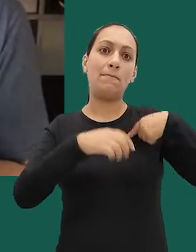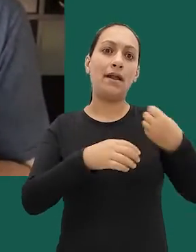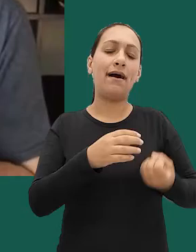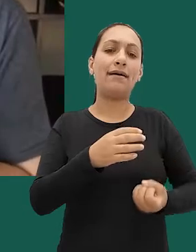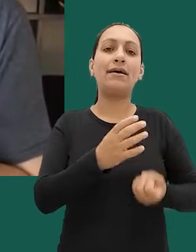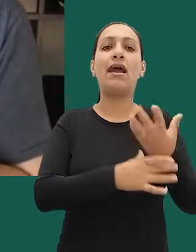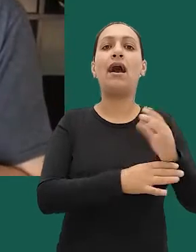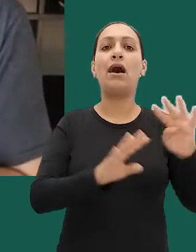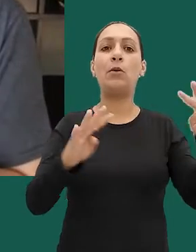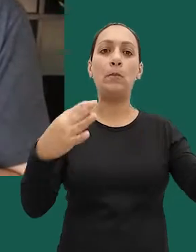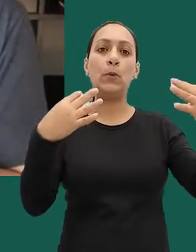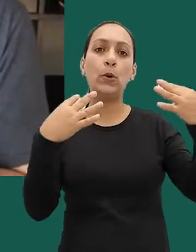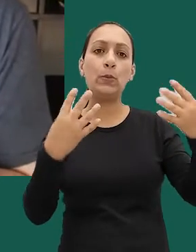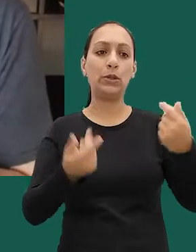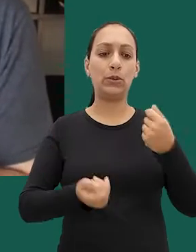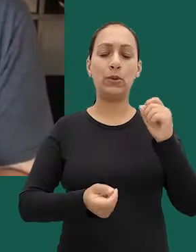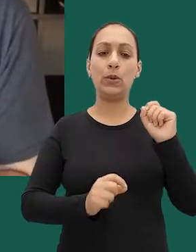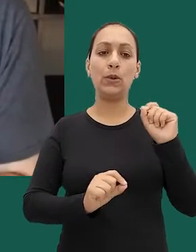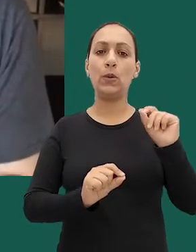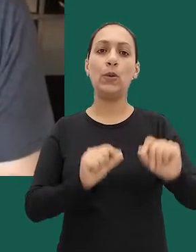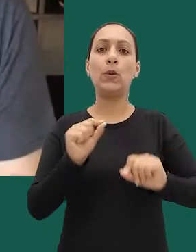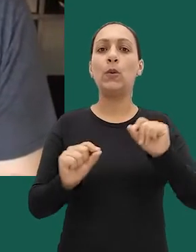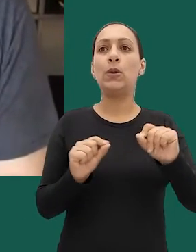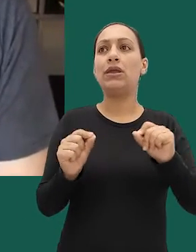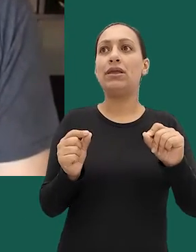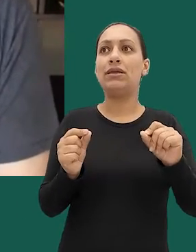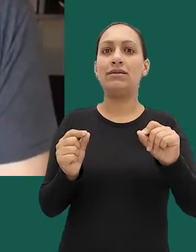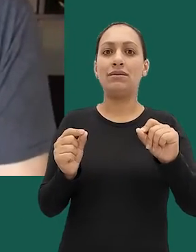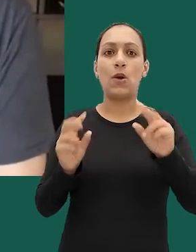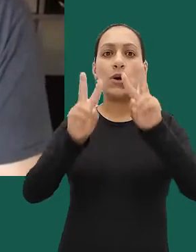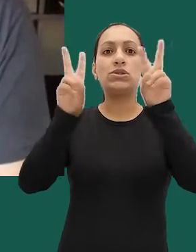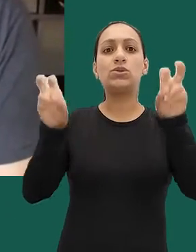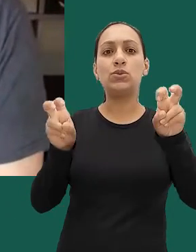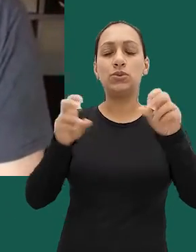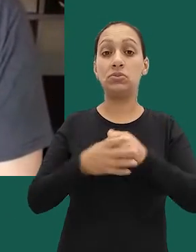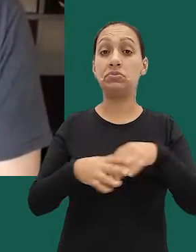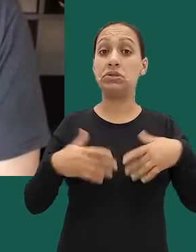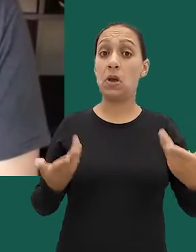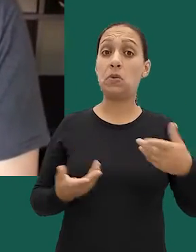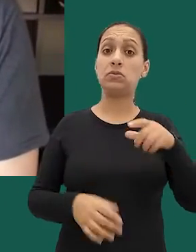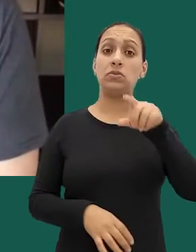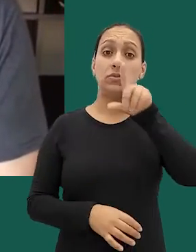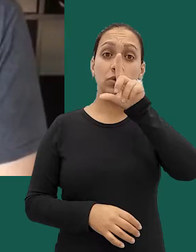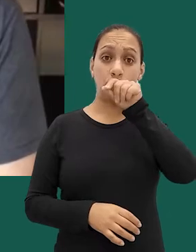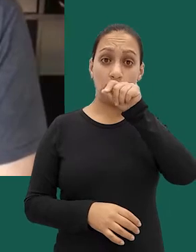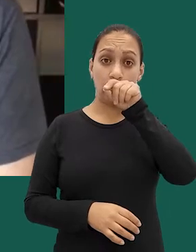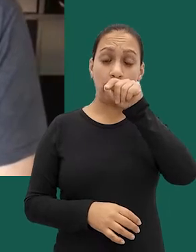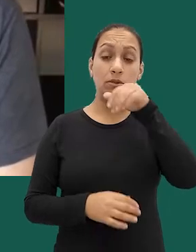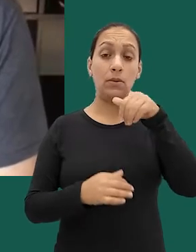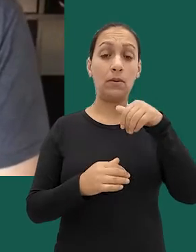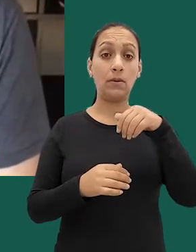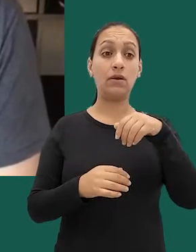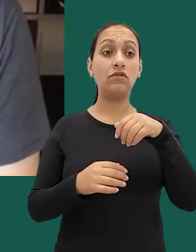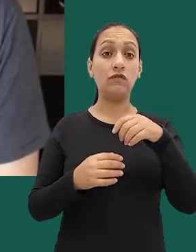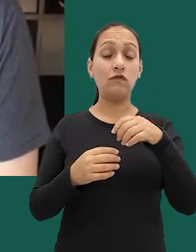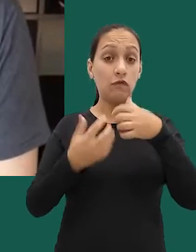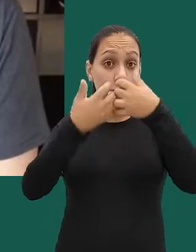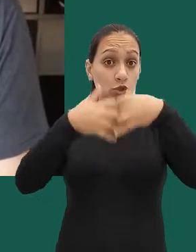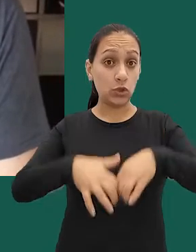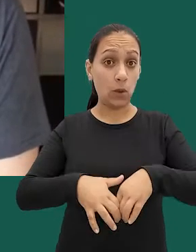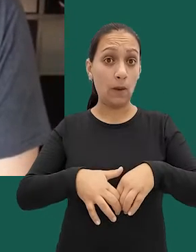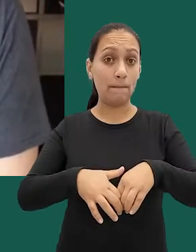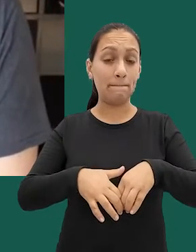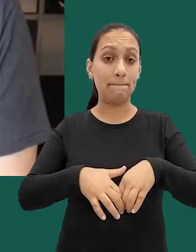rede social é melhor para o assunto que você está falando. E o Twitter foi o que mais funciona para a indústria de tecnologia, por exemplo.